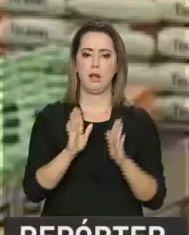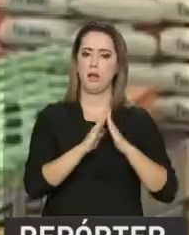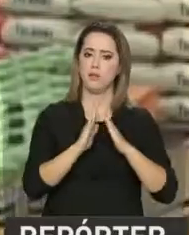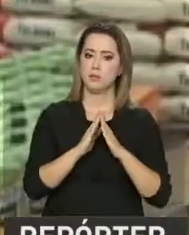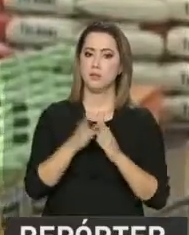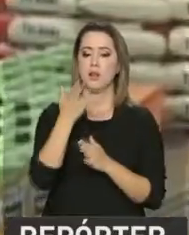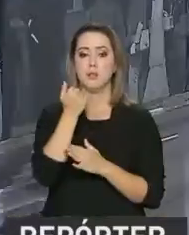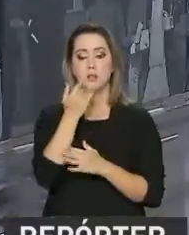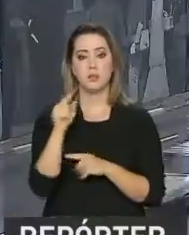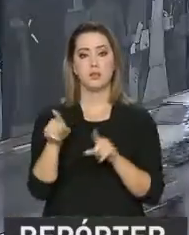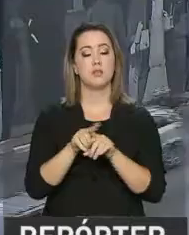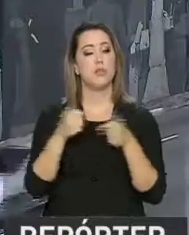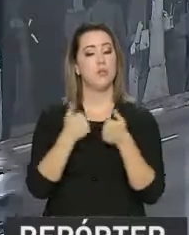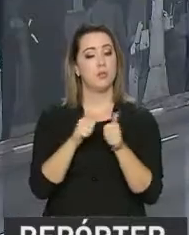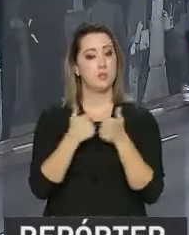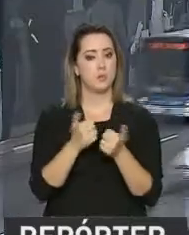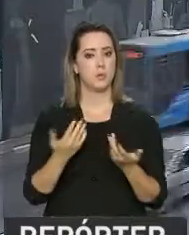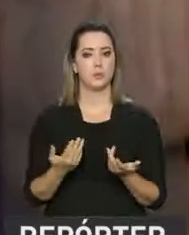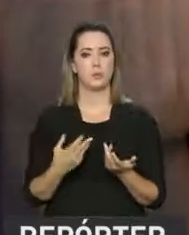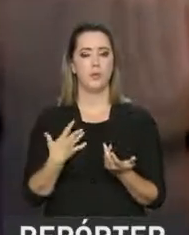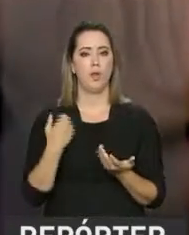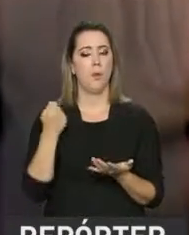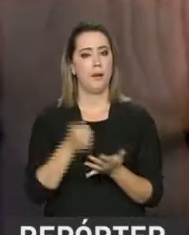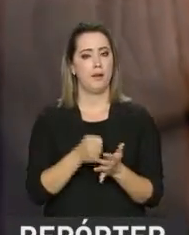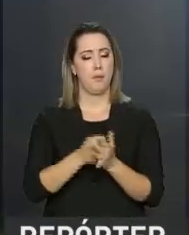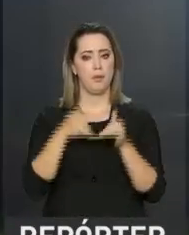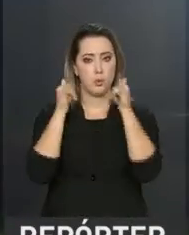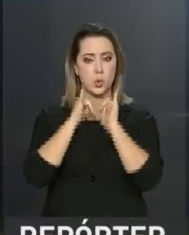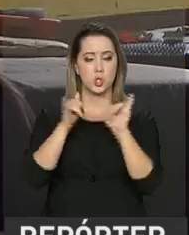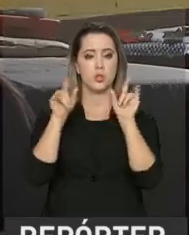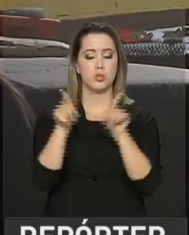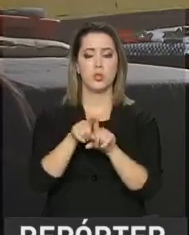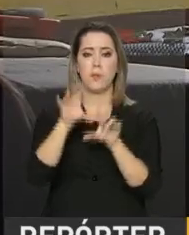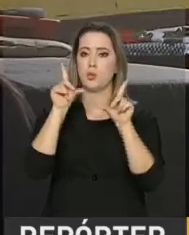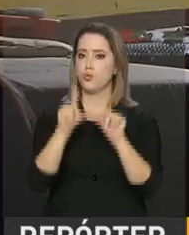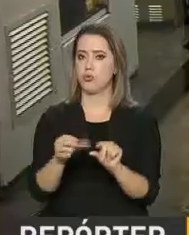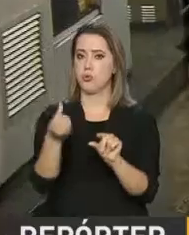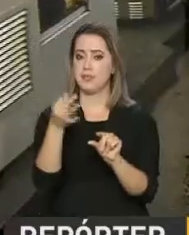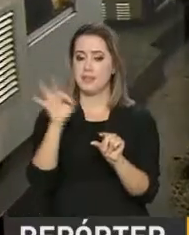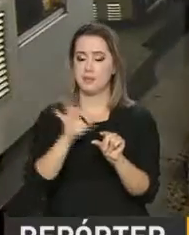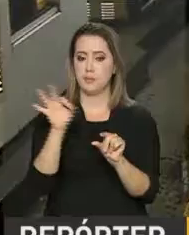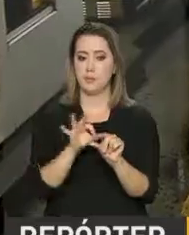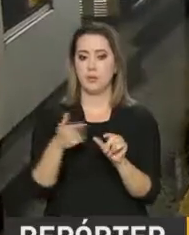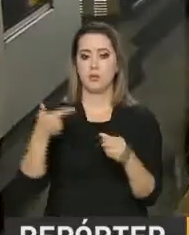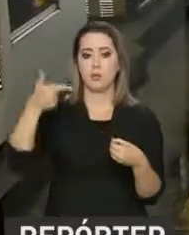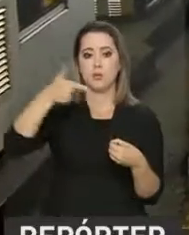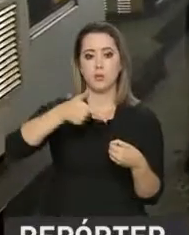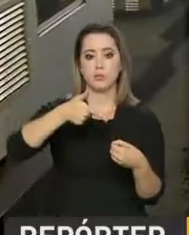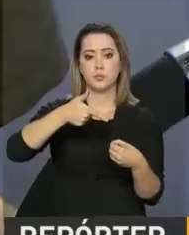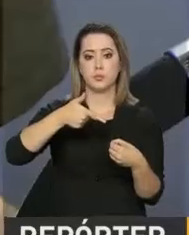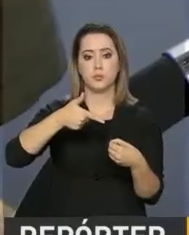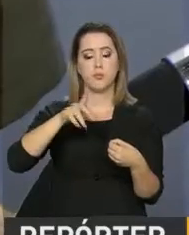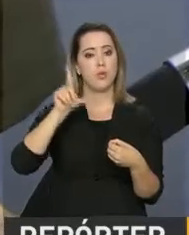moradia, alimentação e transporte. As contas de energia elétrica tiveram queda de 6%. Os combustíveis tiveram redução